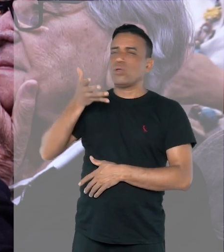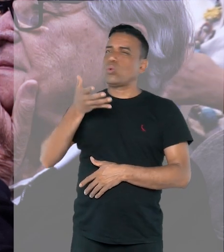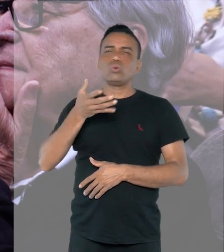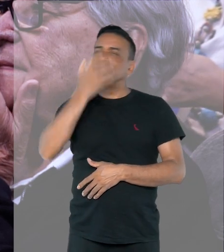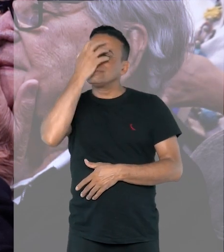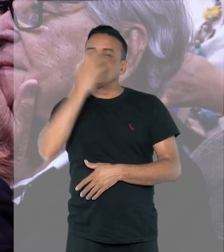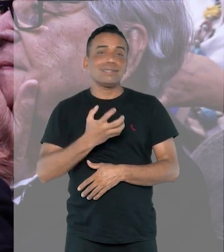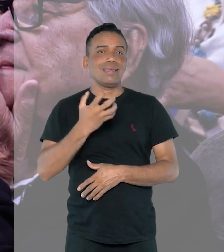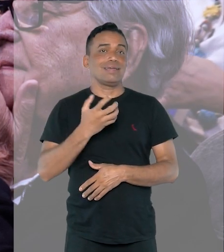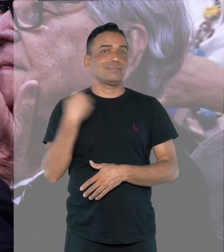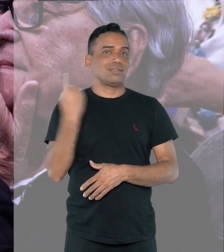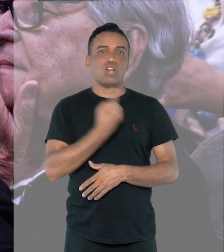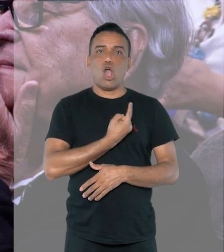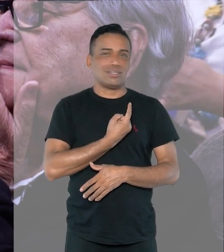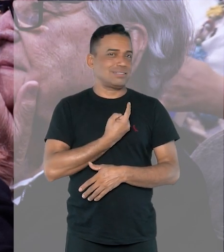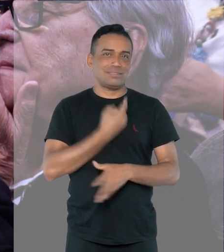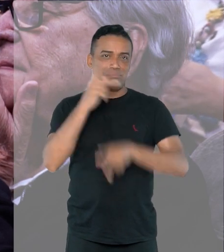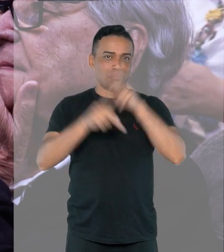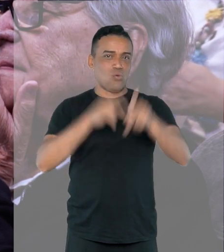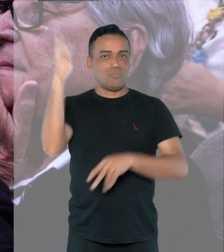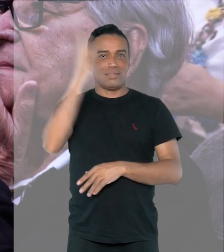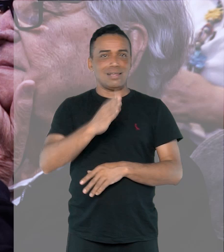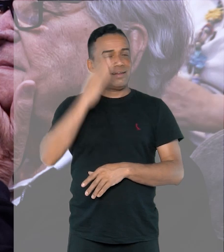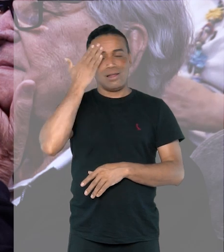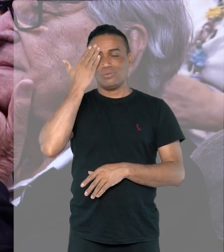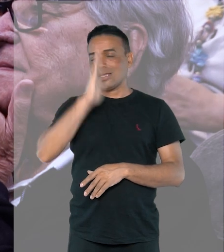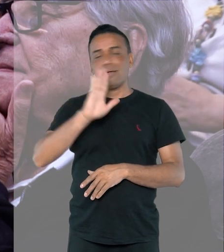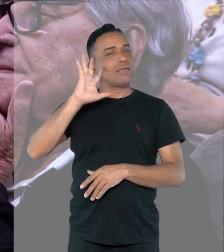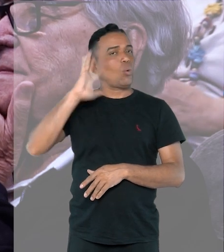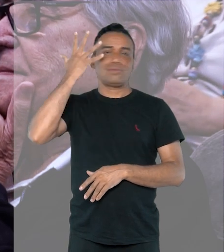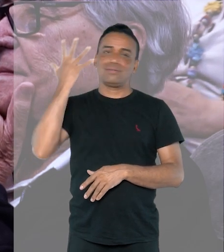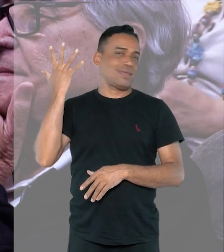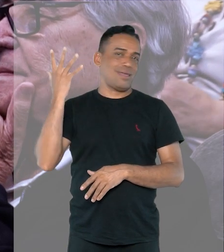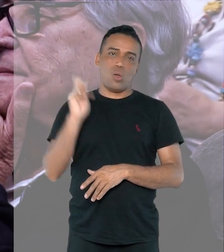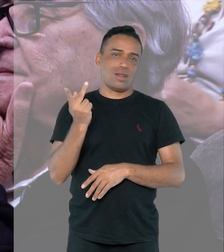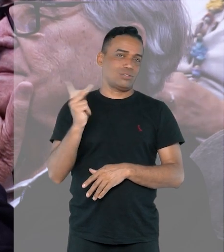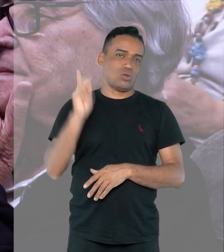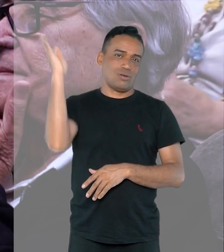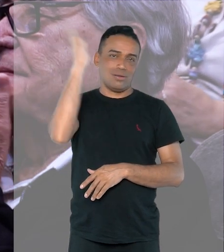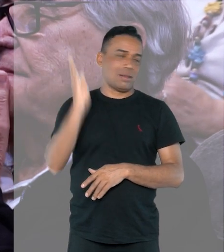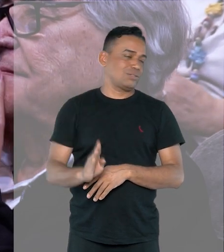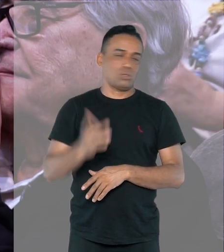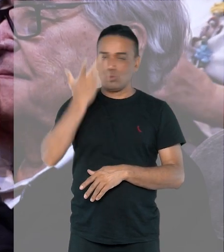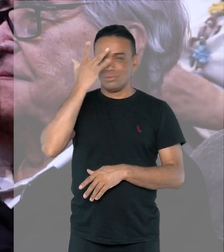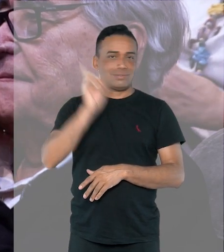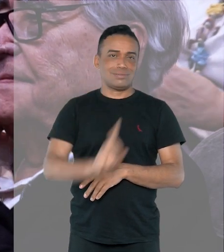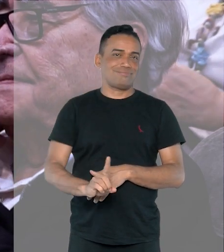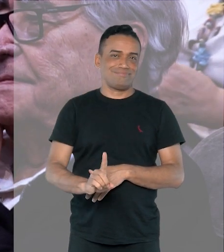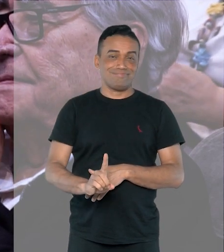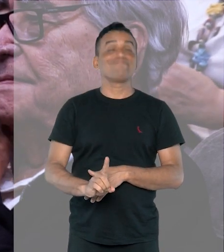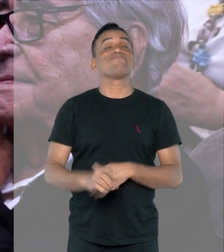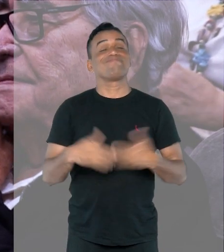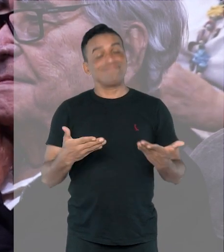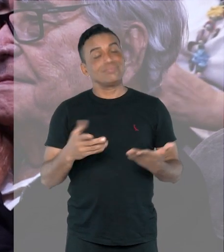tenho a certeza que menos a gente sabe, né, das entrelinhas, né, da história do Brasil, né? Então isso